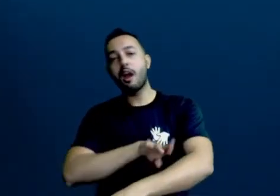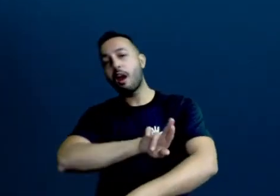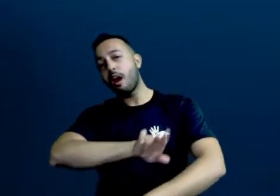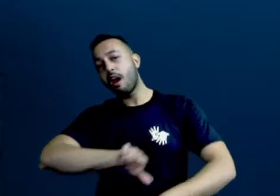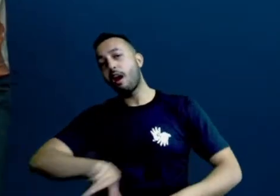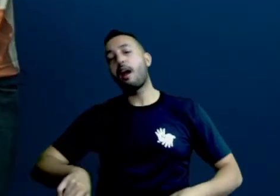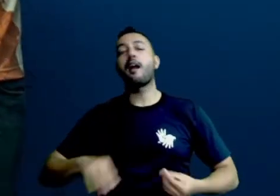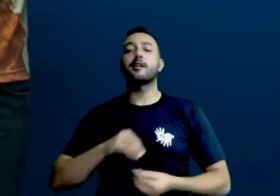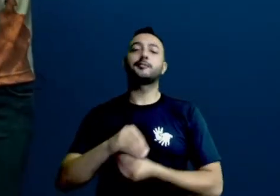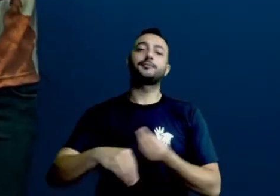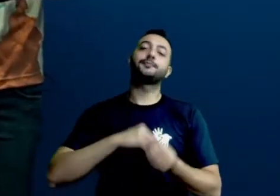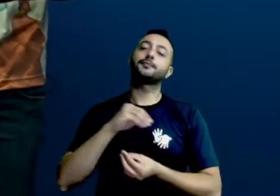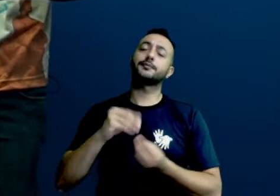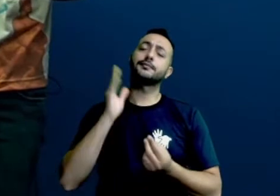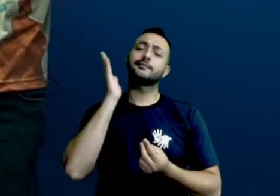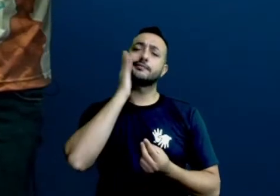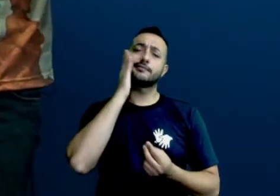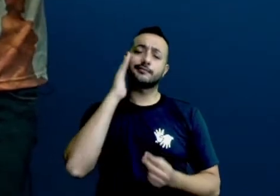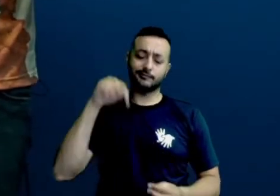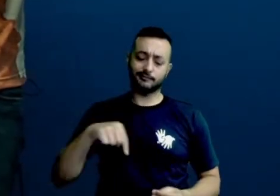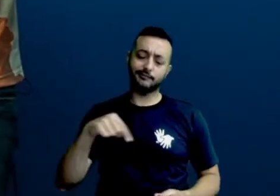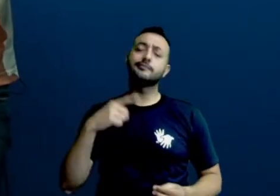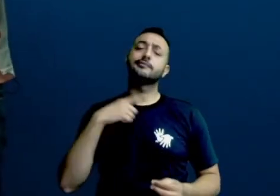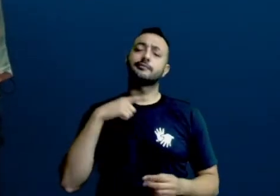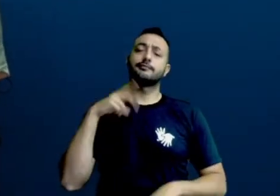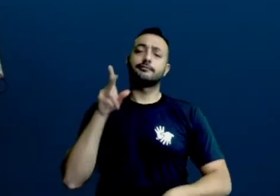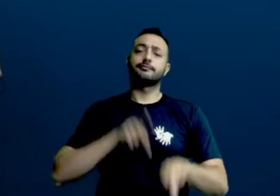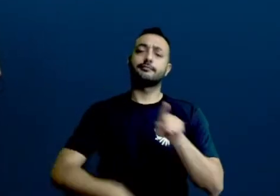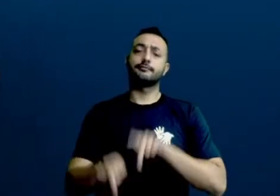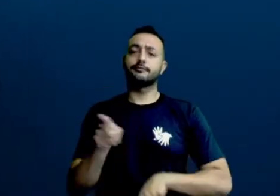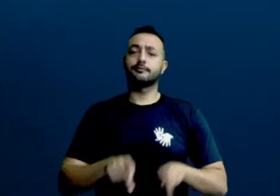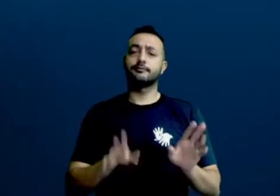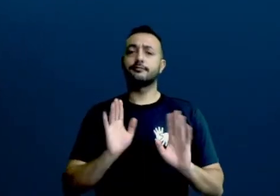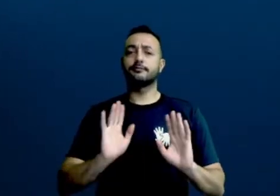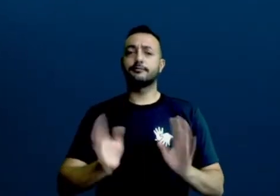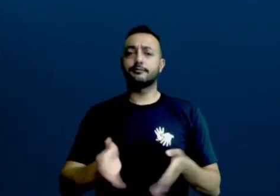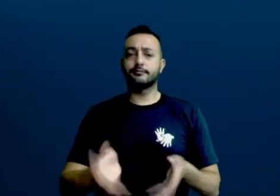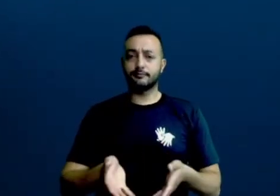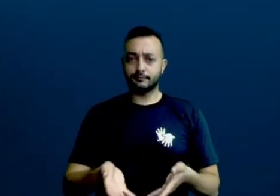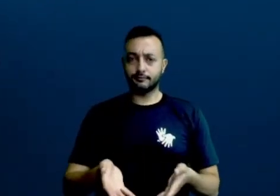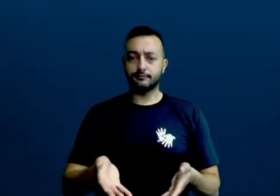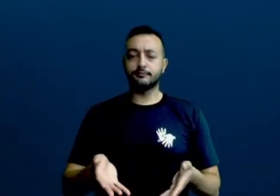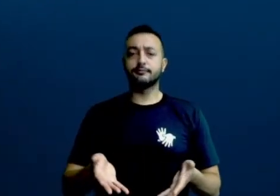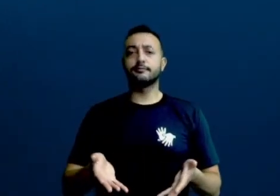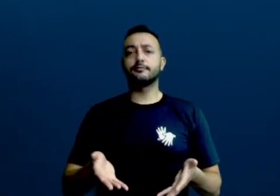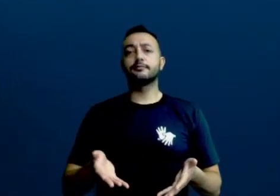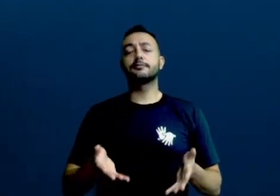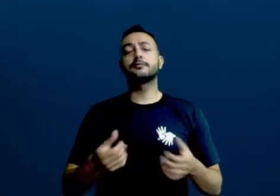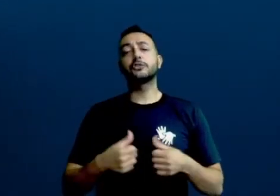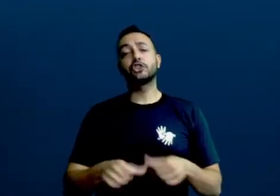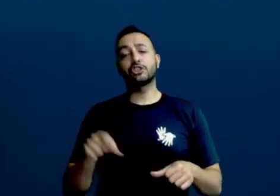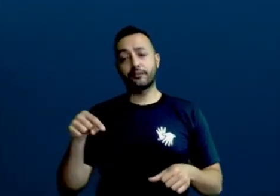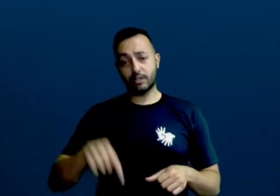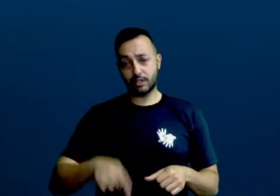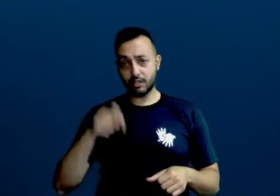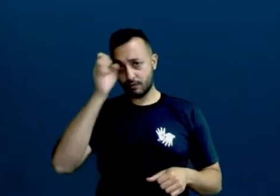ou seja aqui nós sabemos que os povos que já é que já estavam presentes aqui no território brasileiro